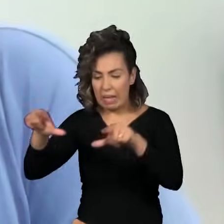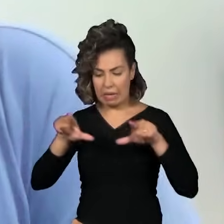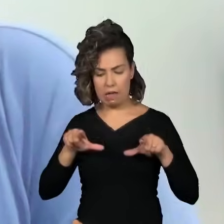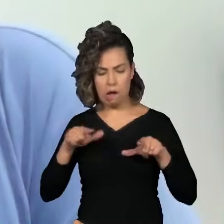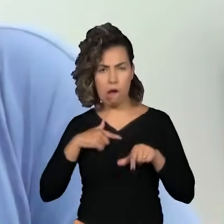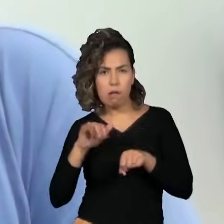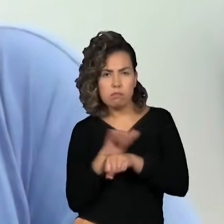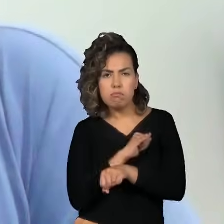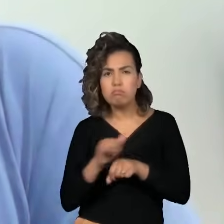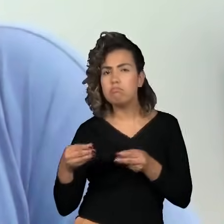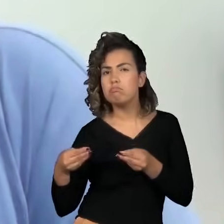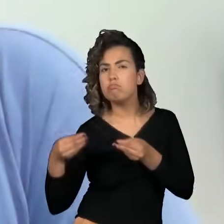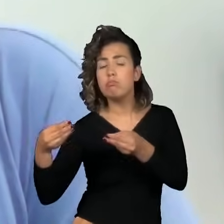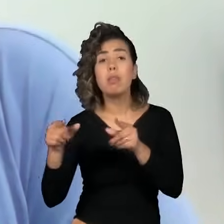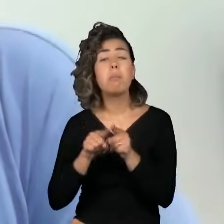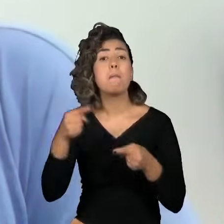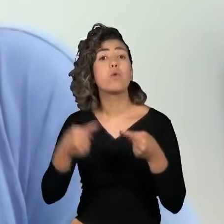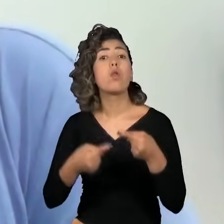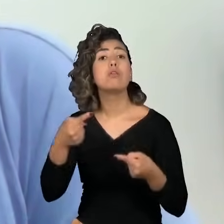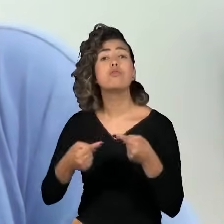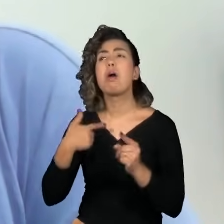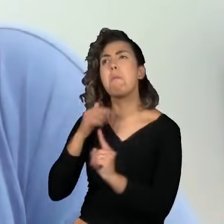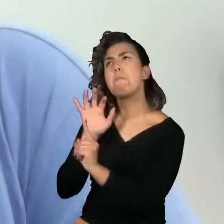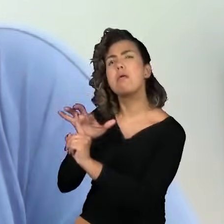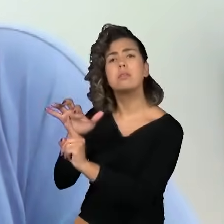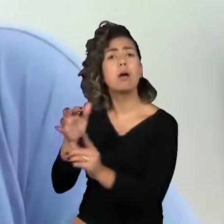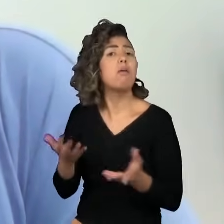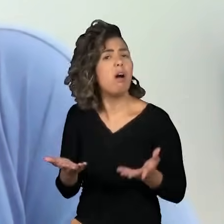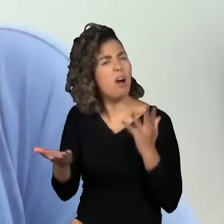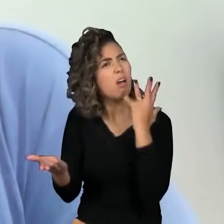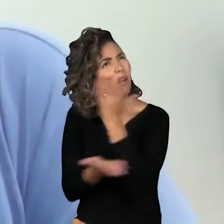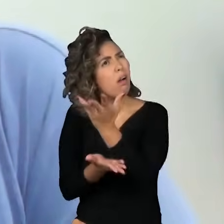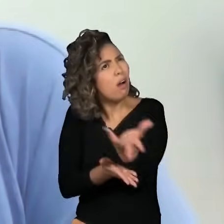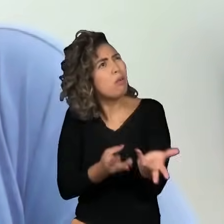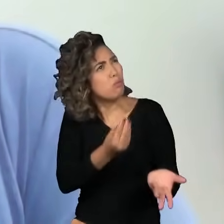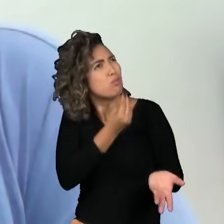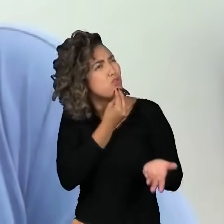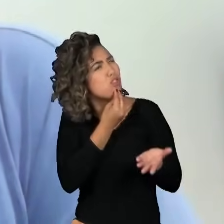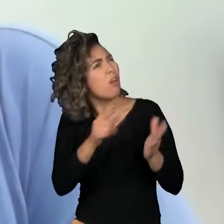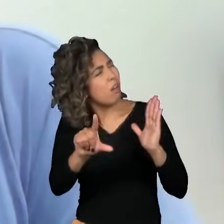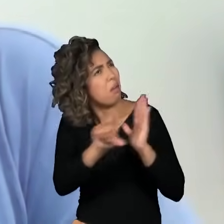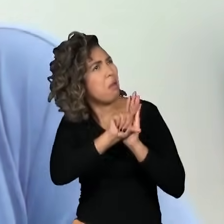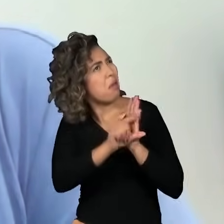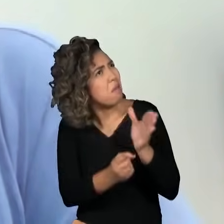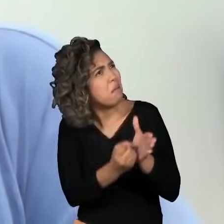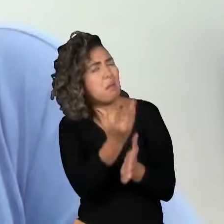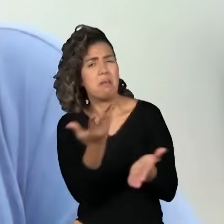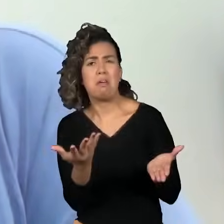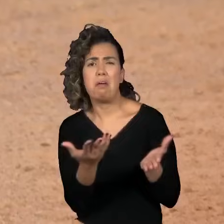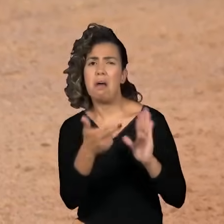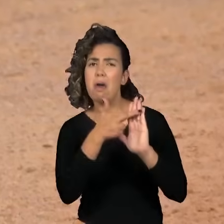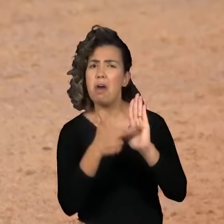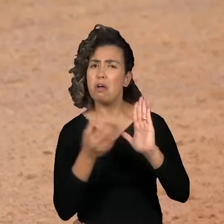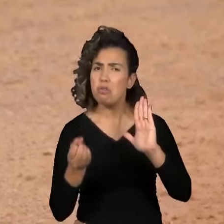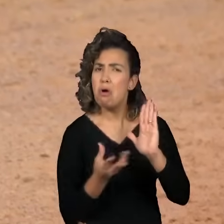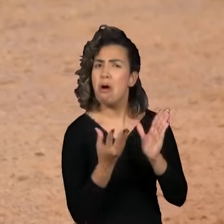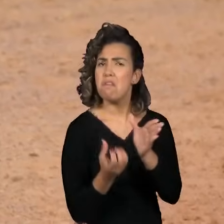mesmo por pressão política para que se legalize esse desmatamento por meio de alteração de leis ou normas